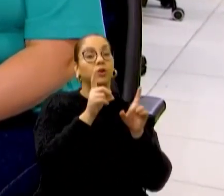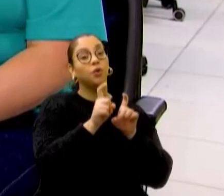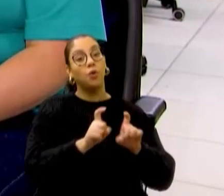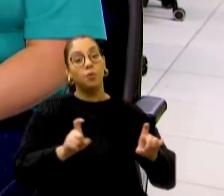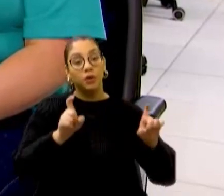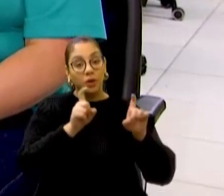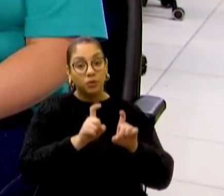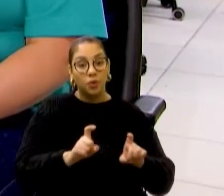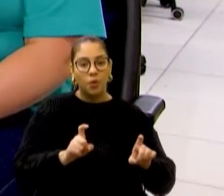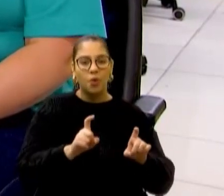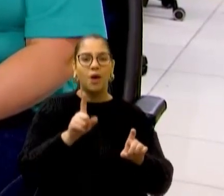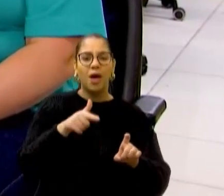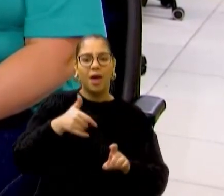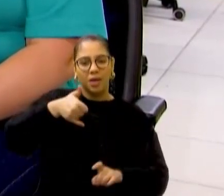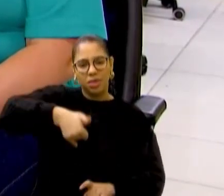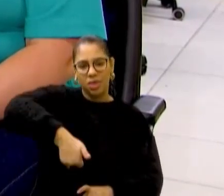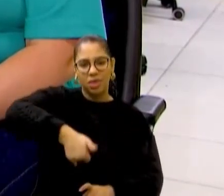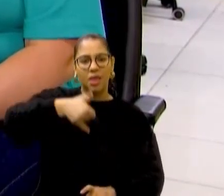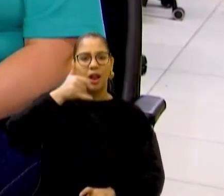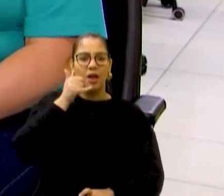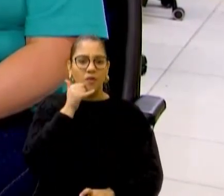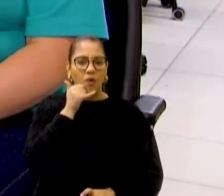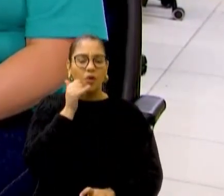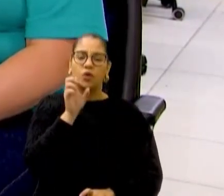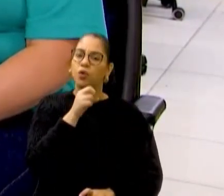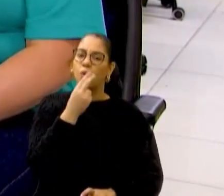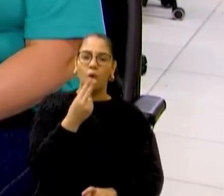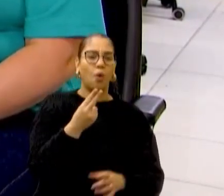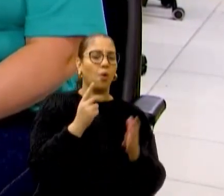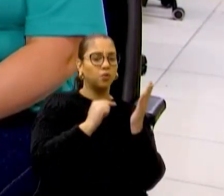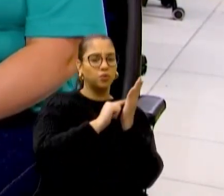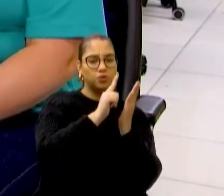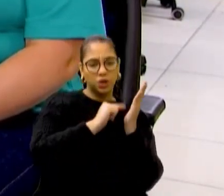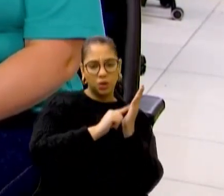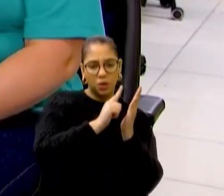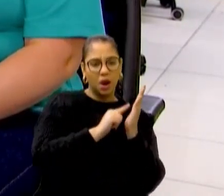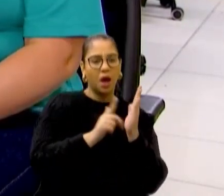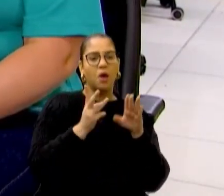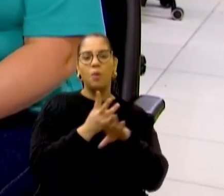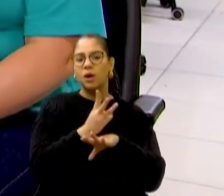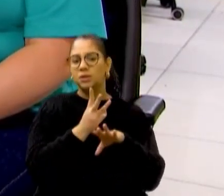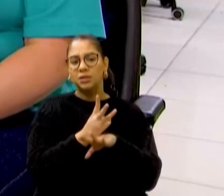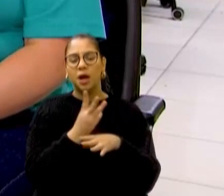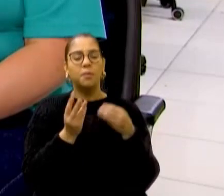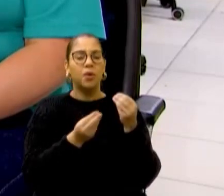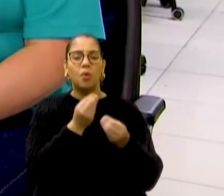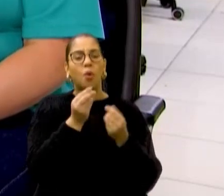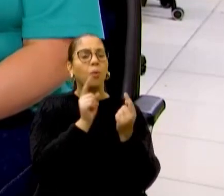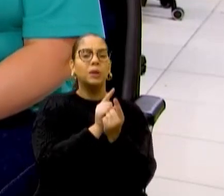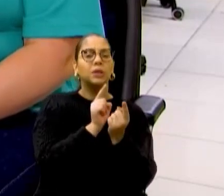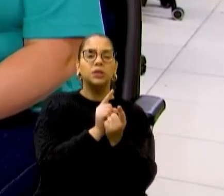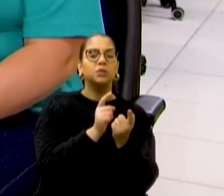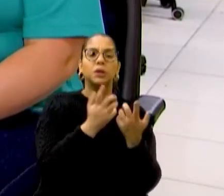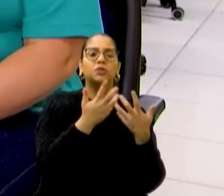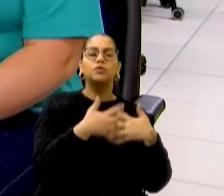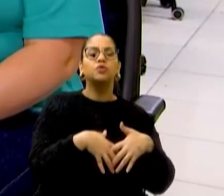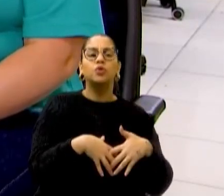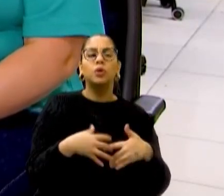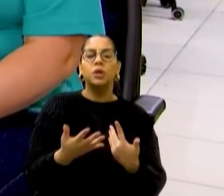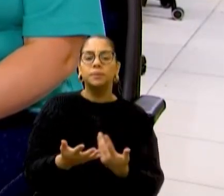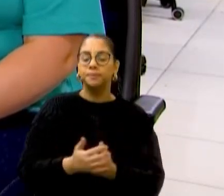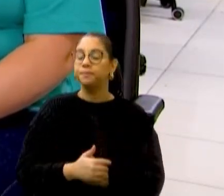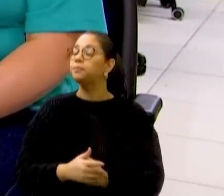computador é telefone fixo o celular o WhatsApp como é que funciona toda essa forma de atendimento